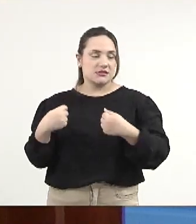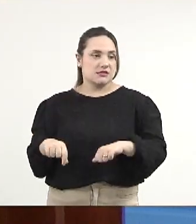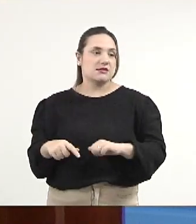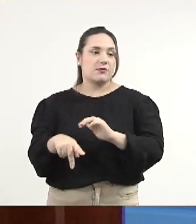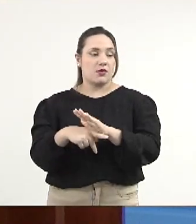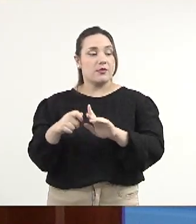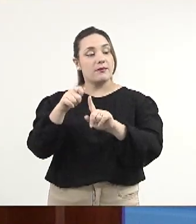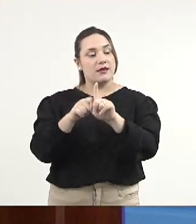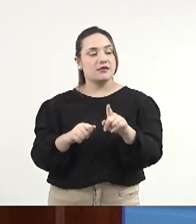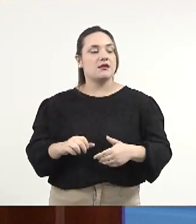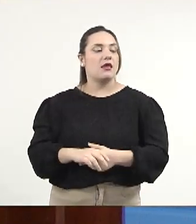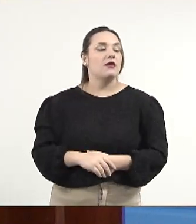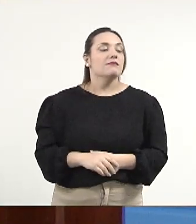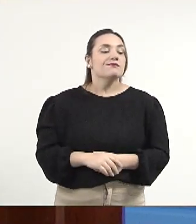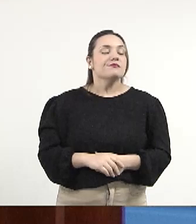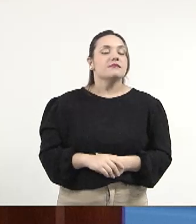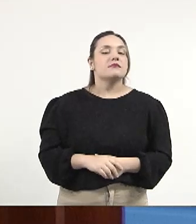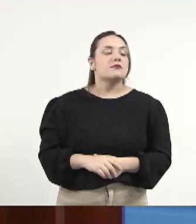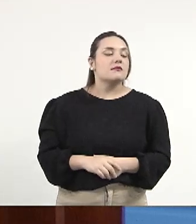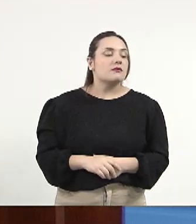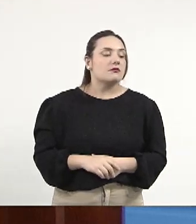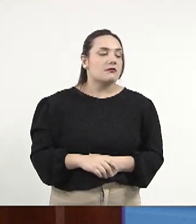para o mês.